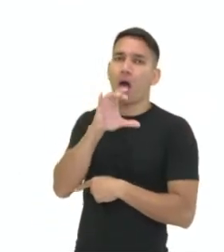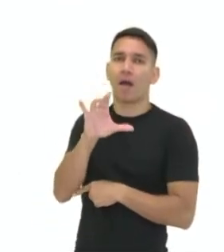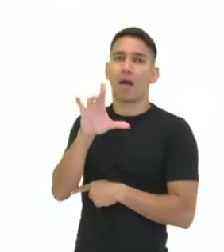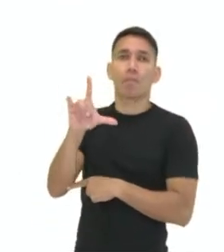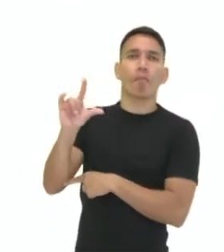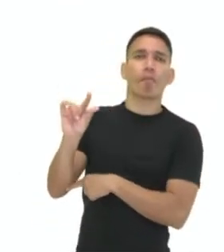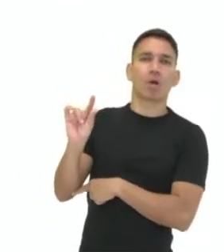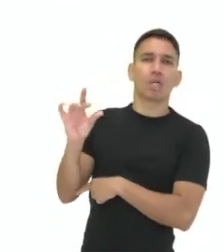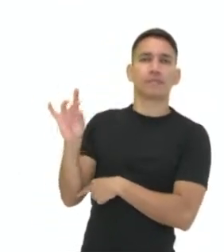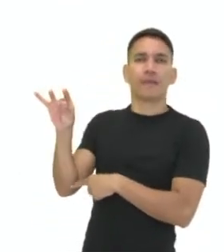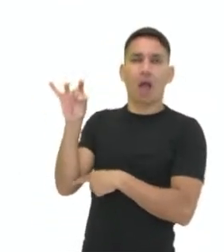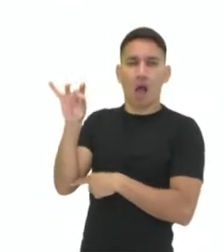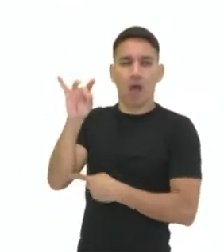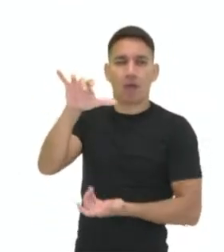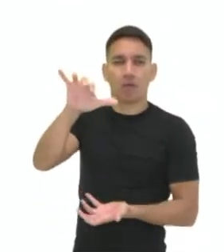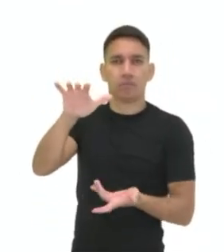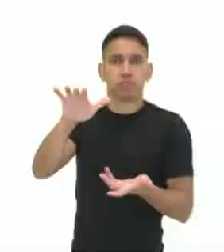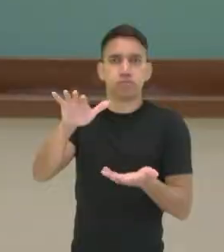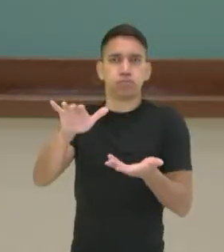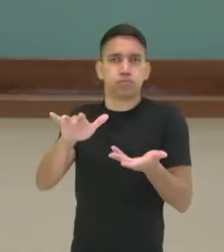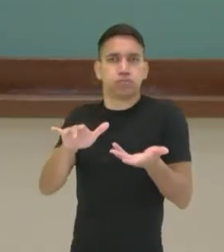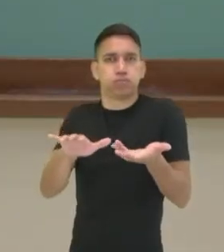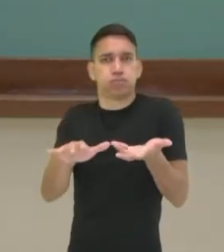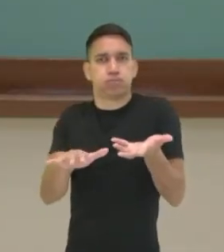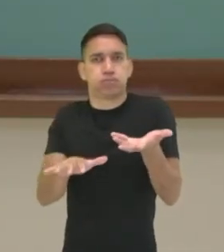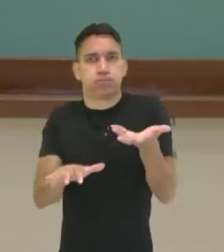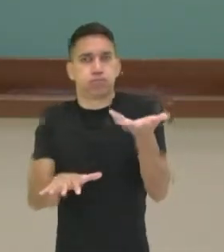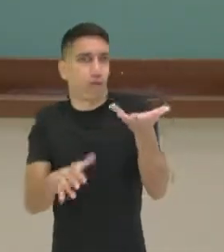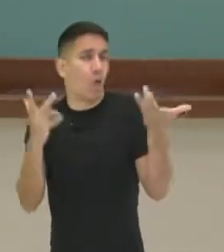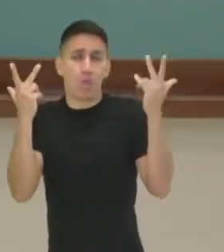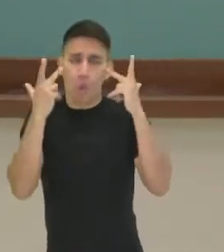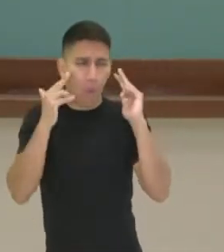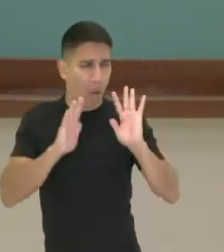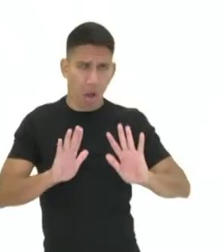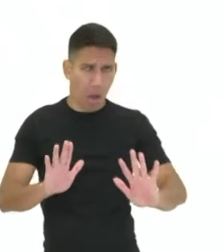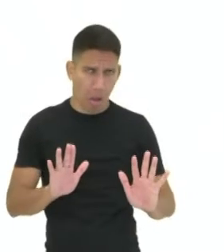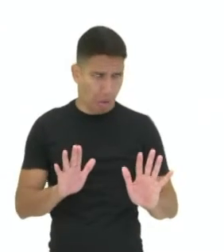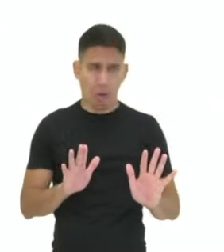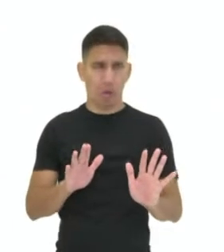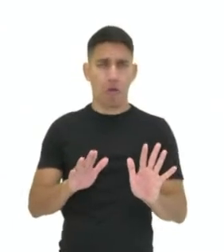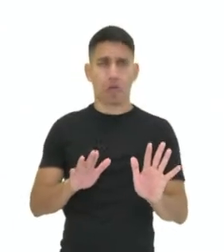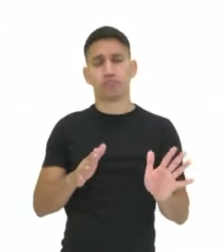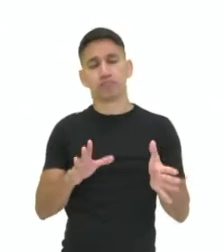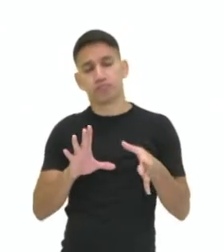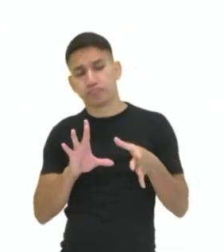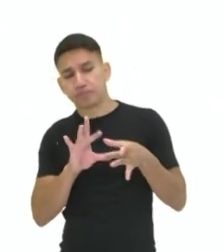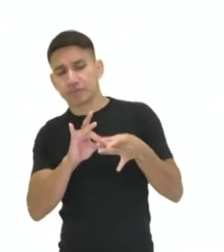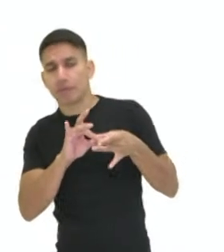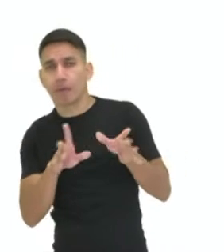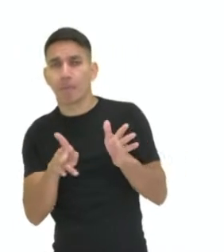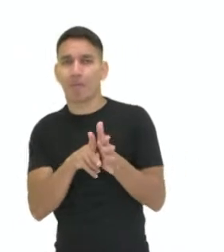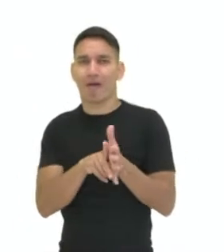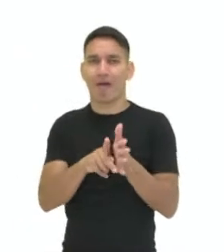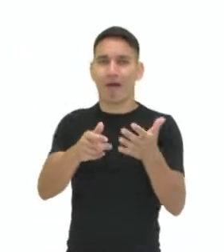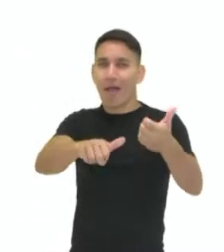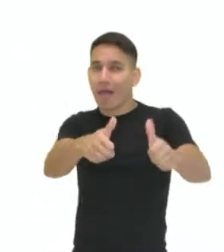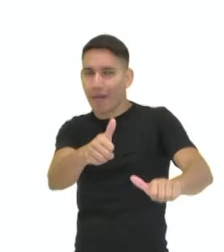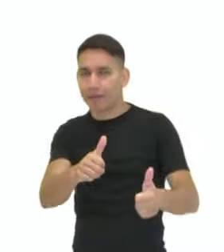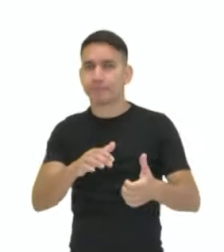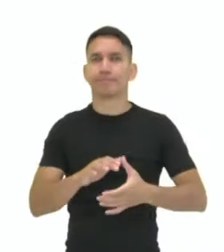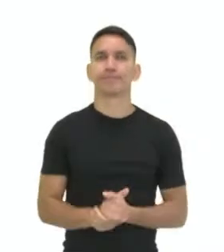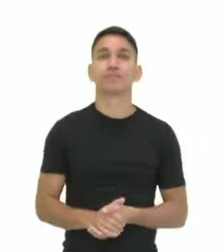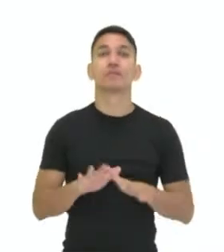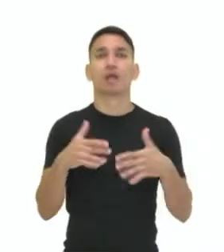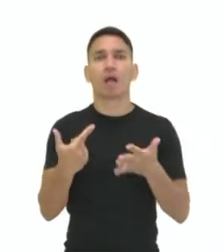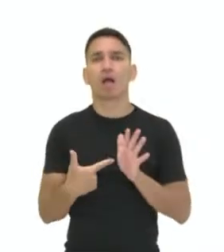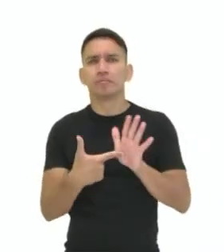tendem a subir. Então é um ciclo normal, físico-químico aí na natureza. Devido ao derretimento do Ártico, então, temos aí questão